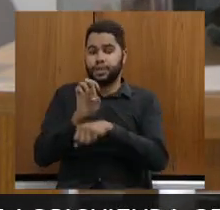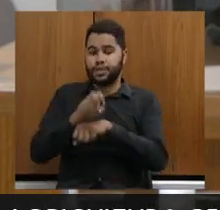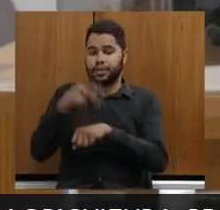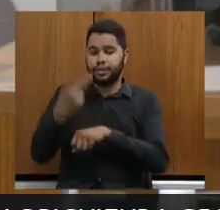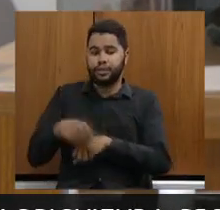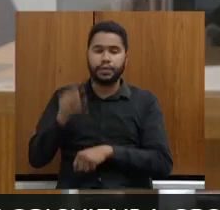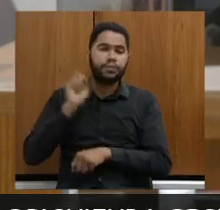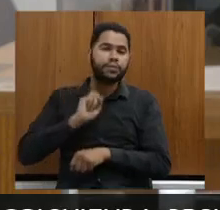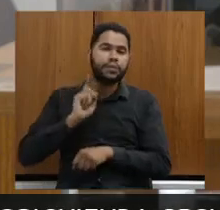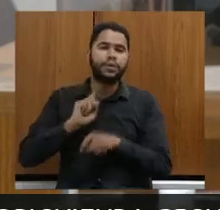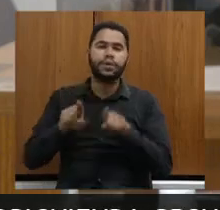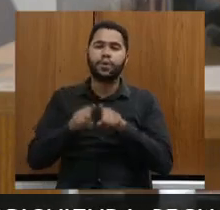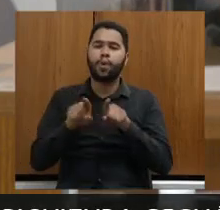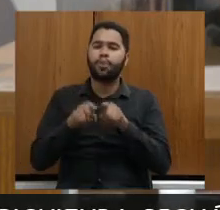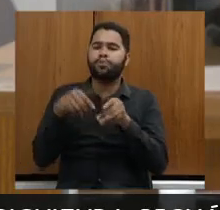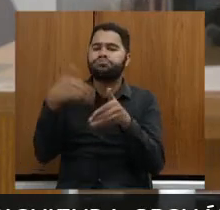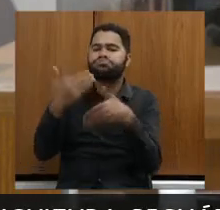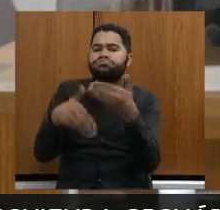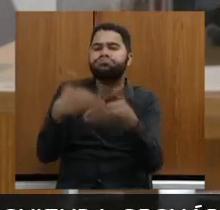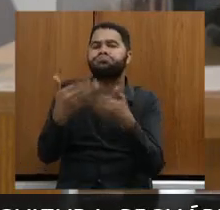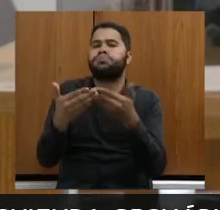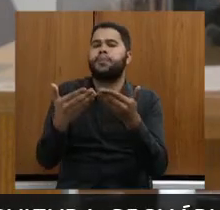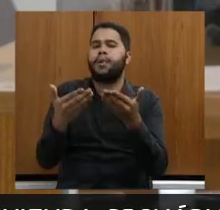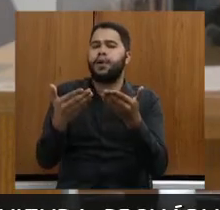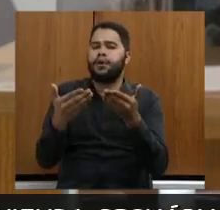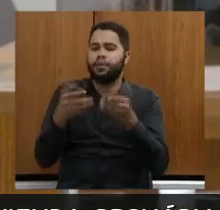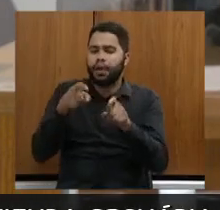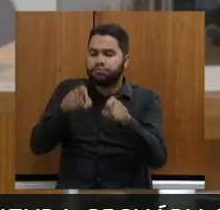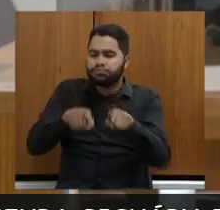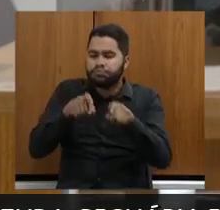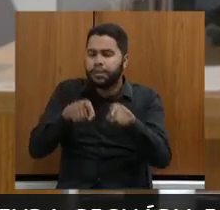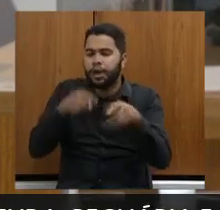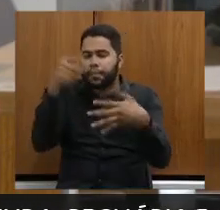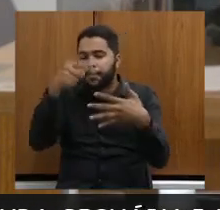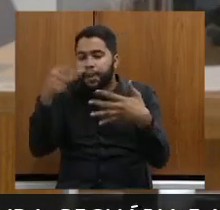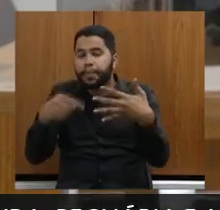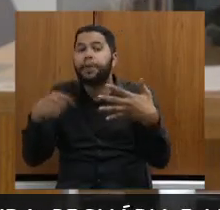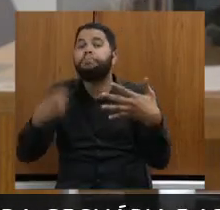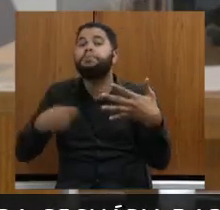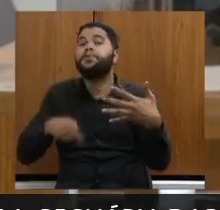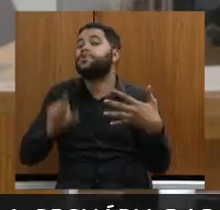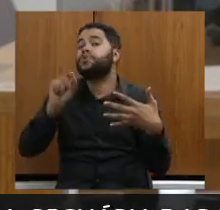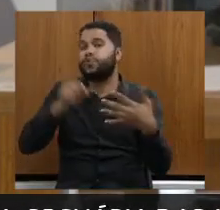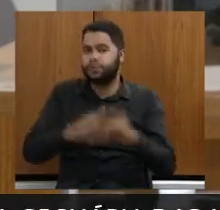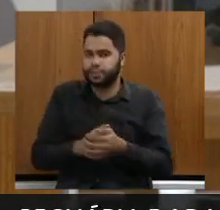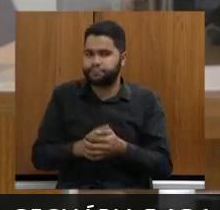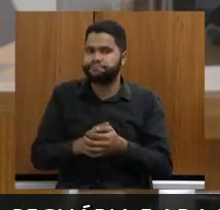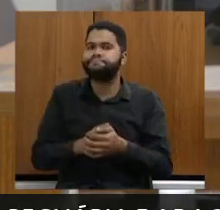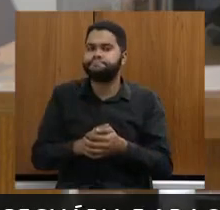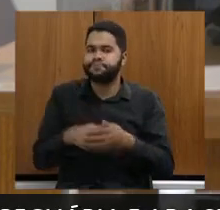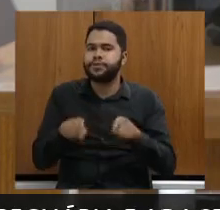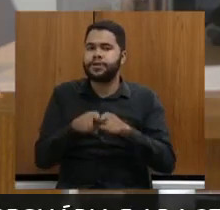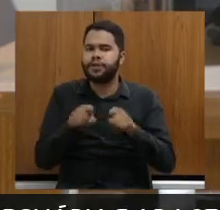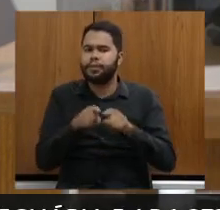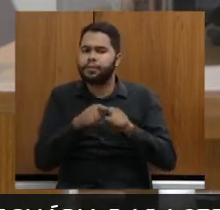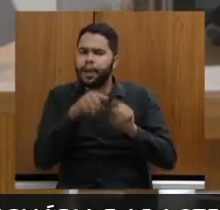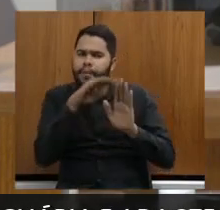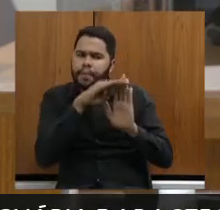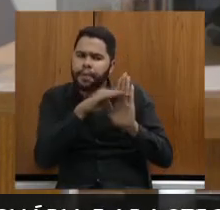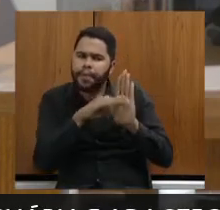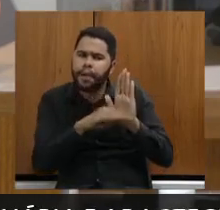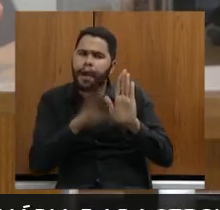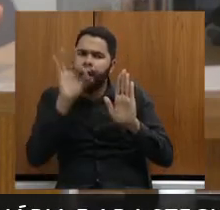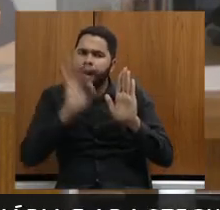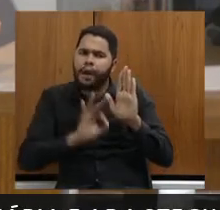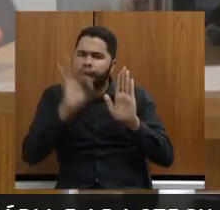os caminhos da Agricultura as necessidades e que a gente possa fomentar um plano e